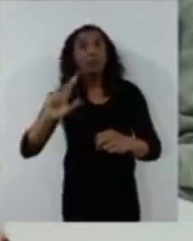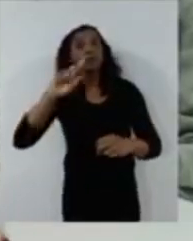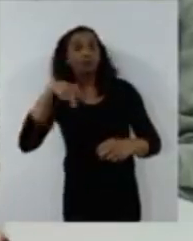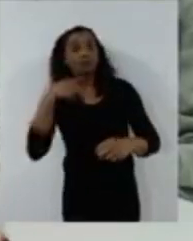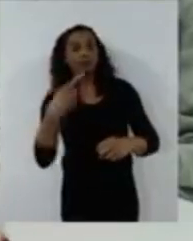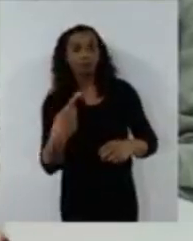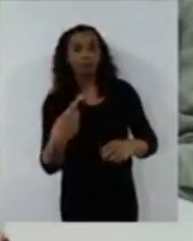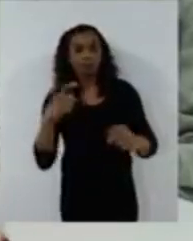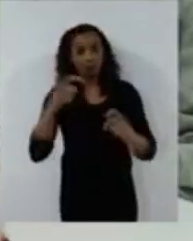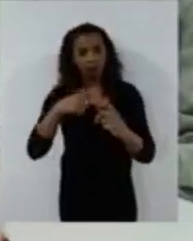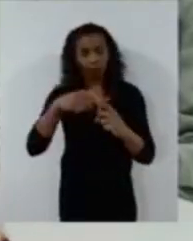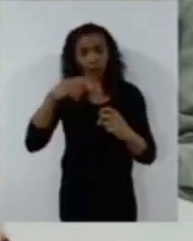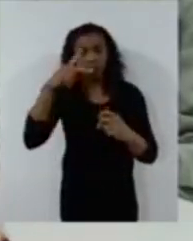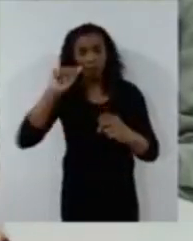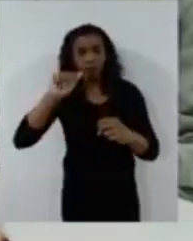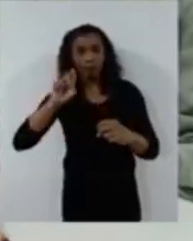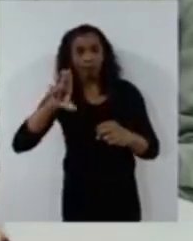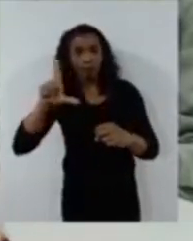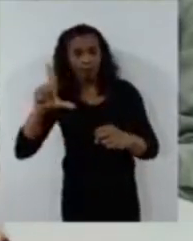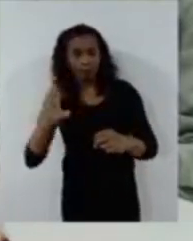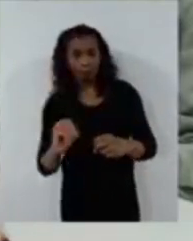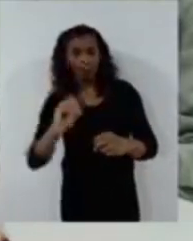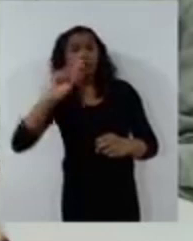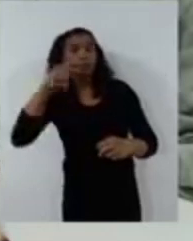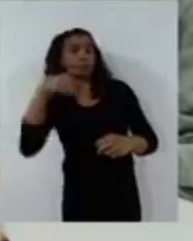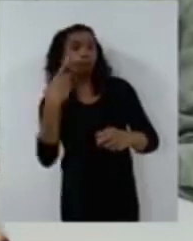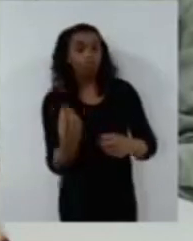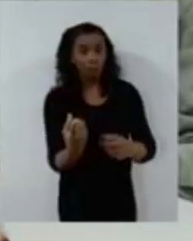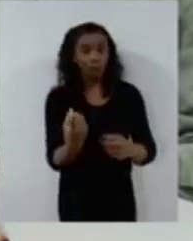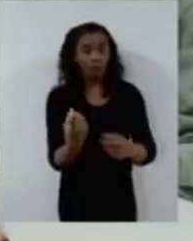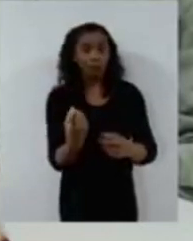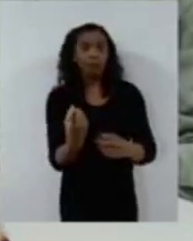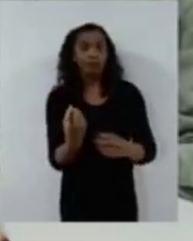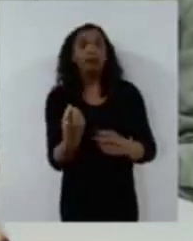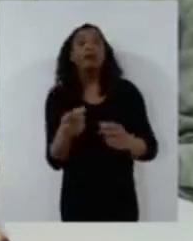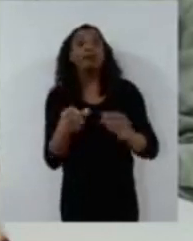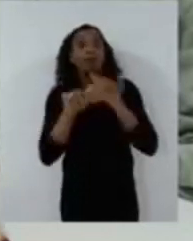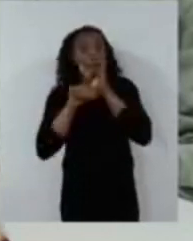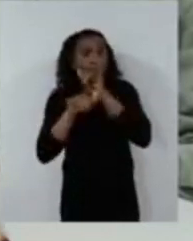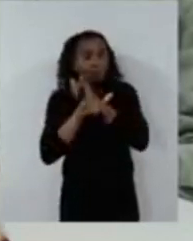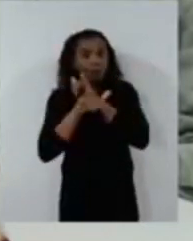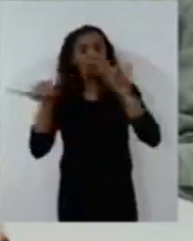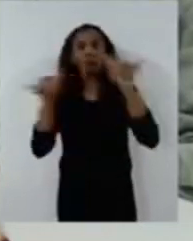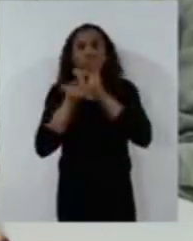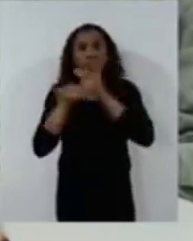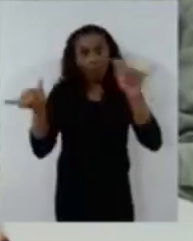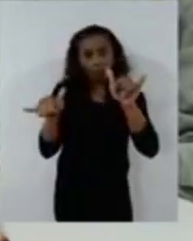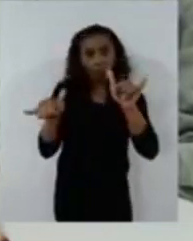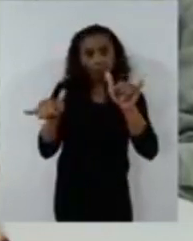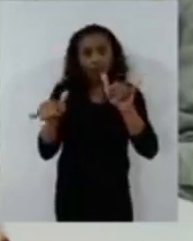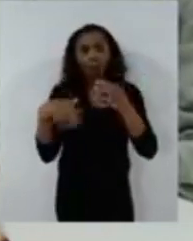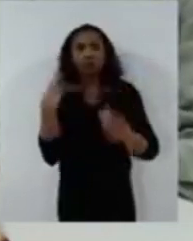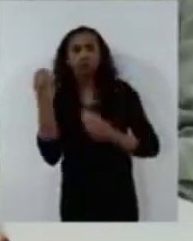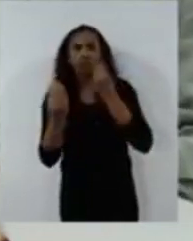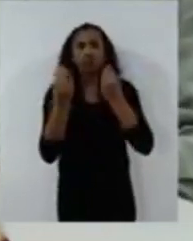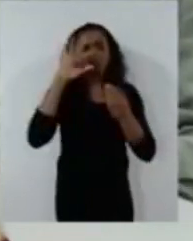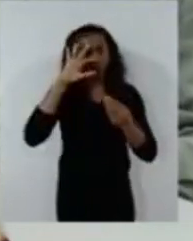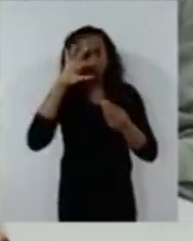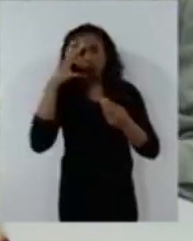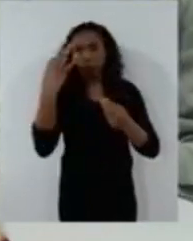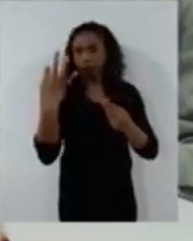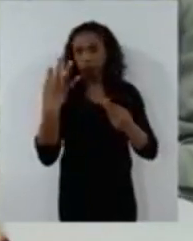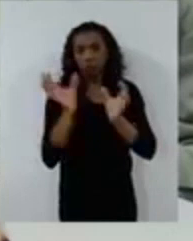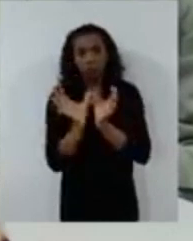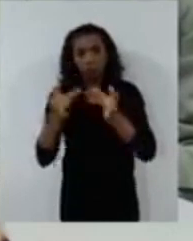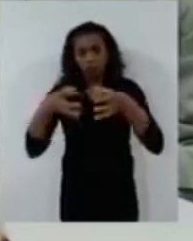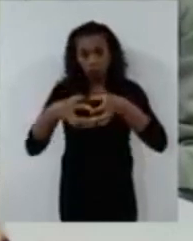aí voltarei trazendo informações das deliberações do